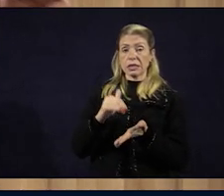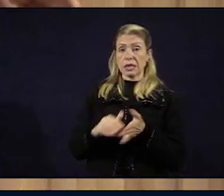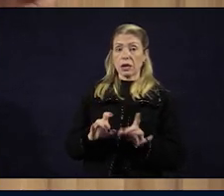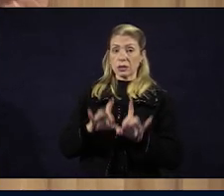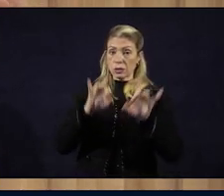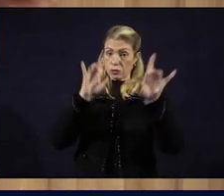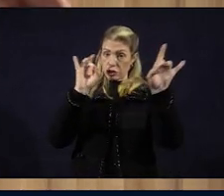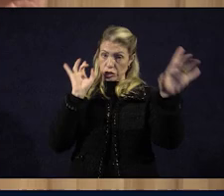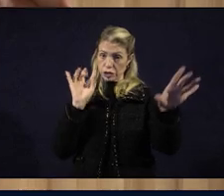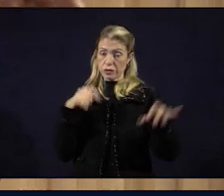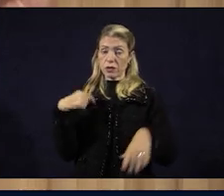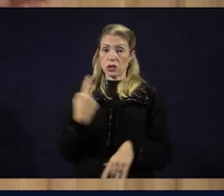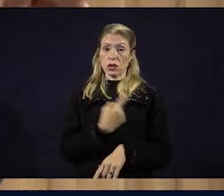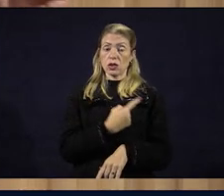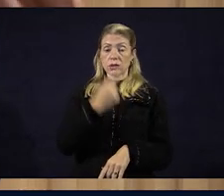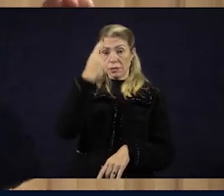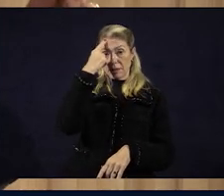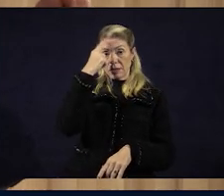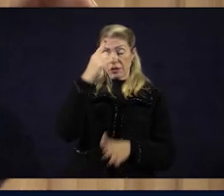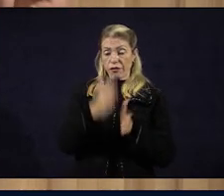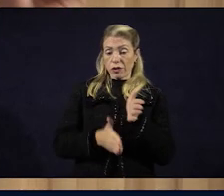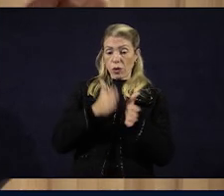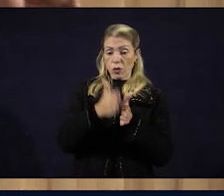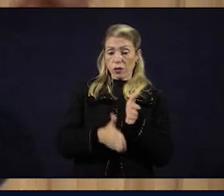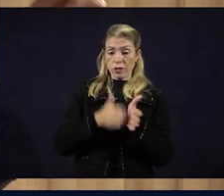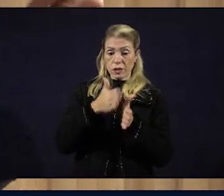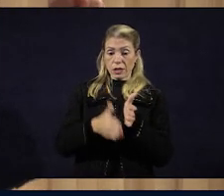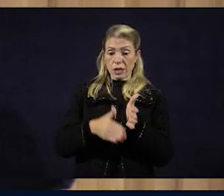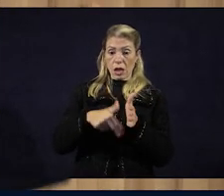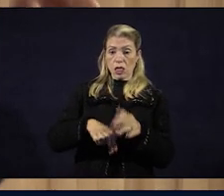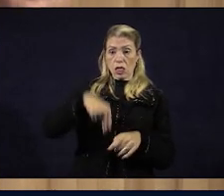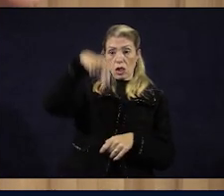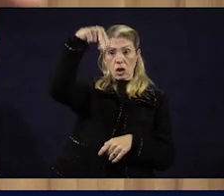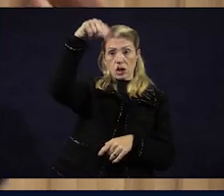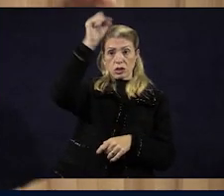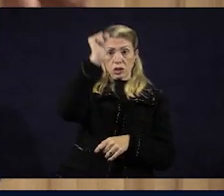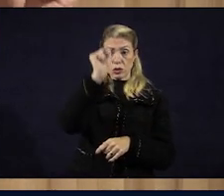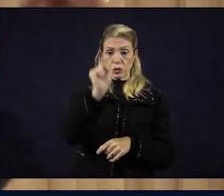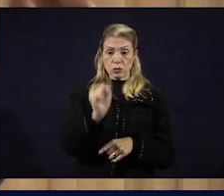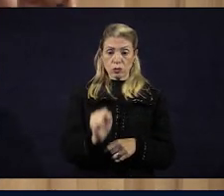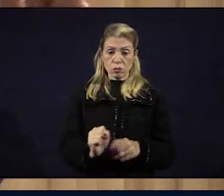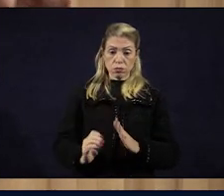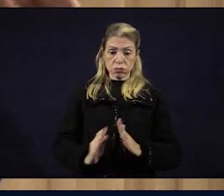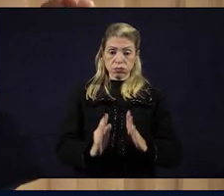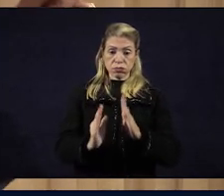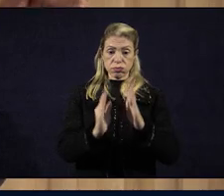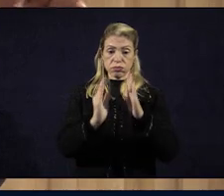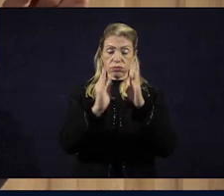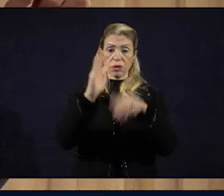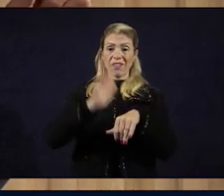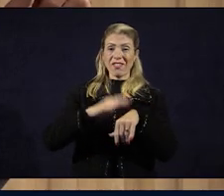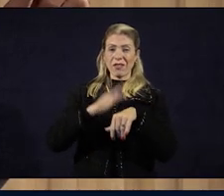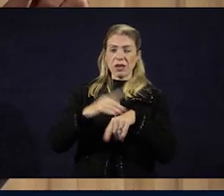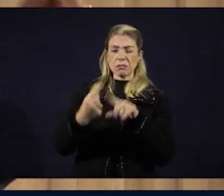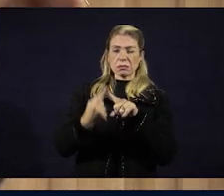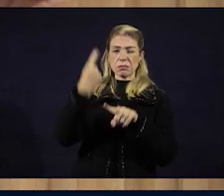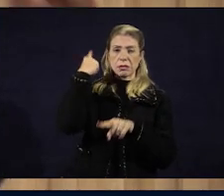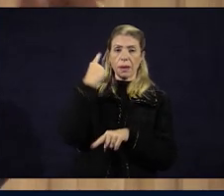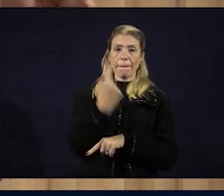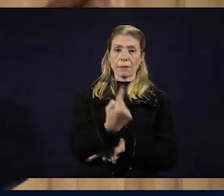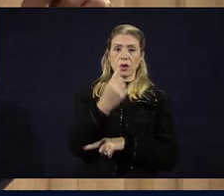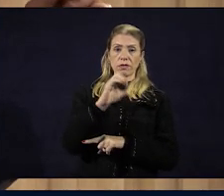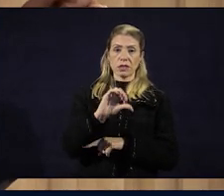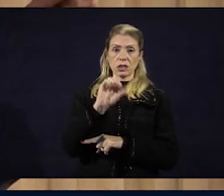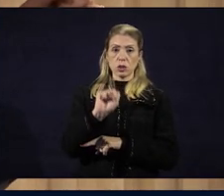é de uma ferrovia que cruza o Brasil de norte a sul e que começou a ser construída em 1986,